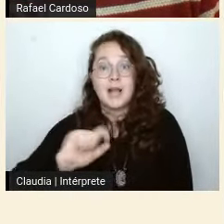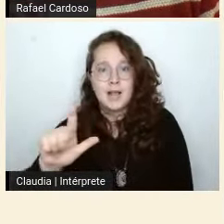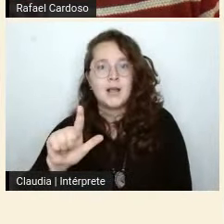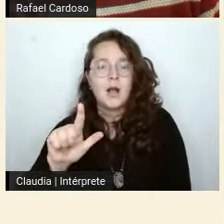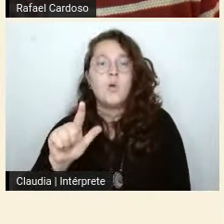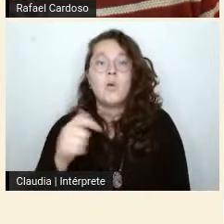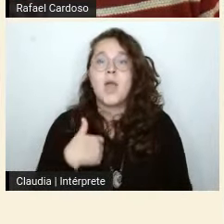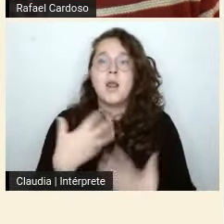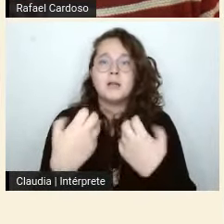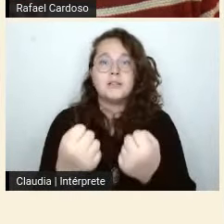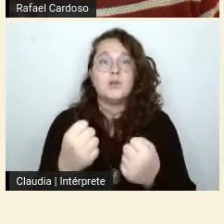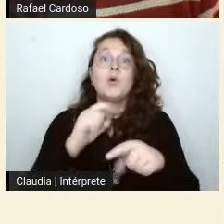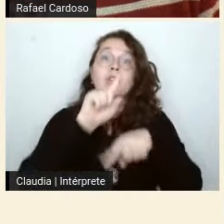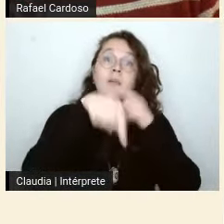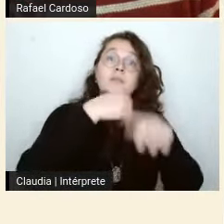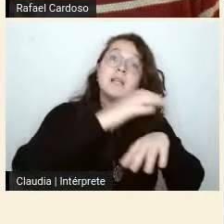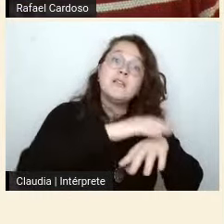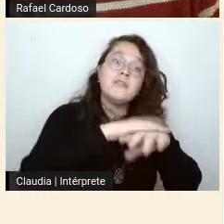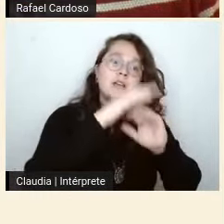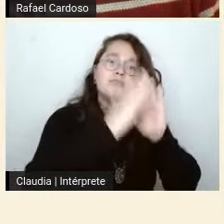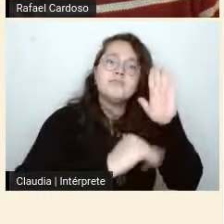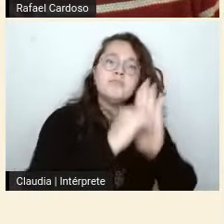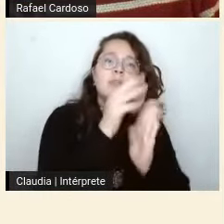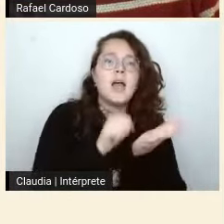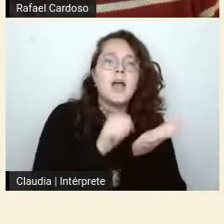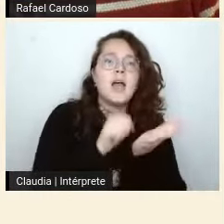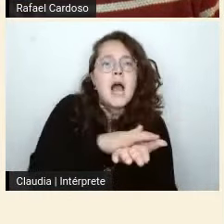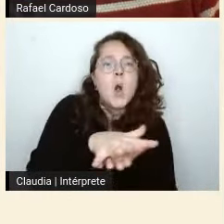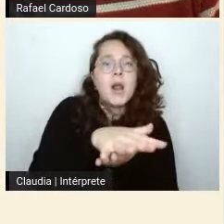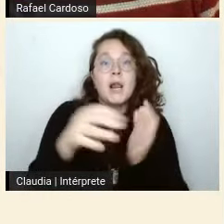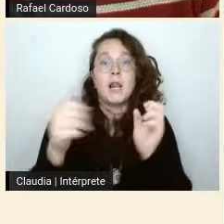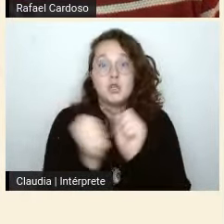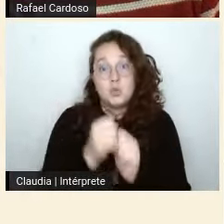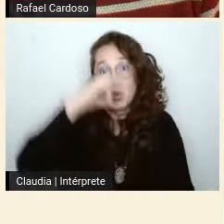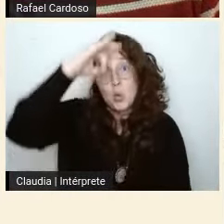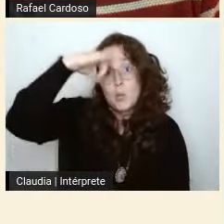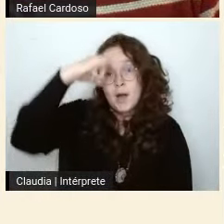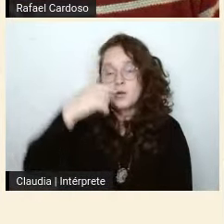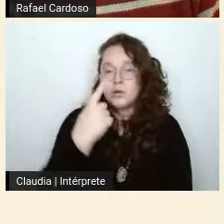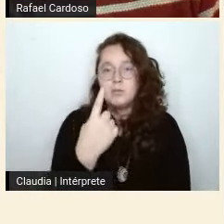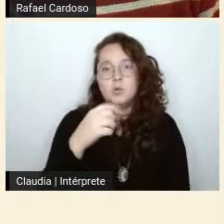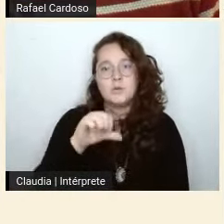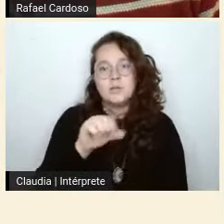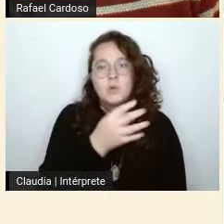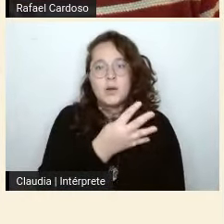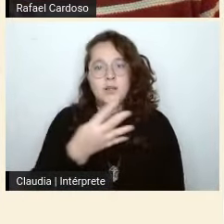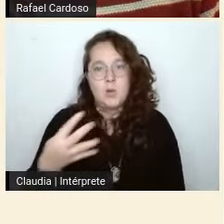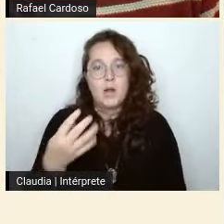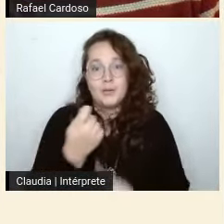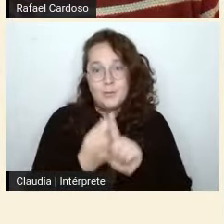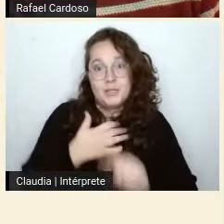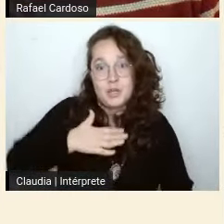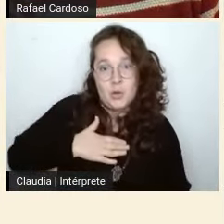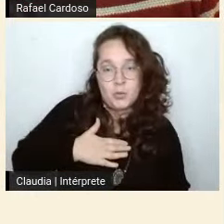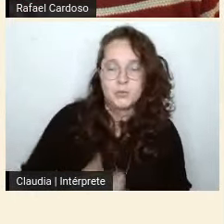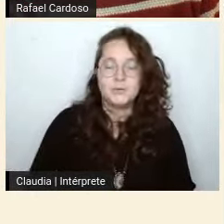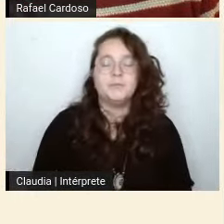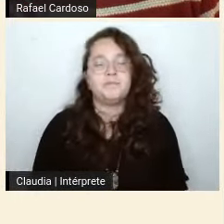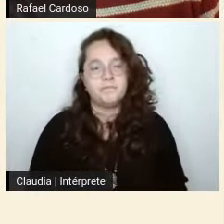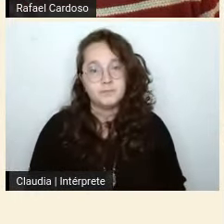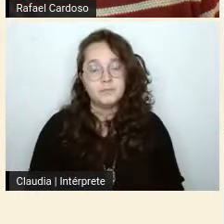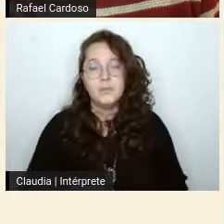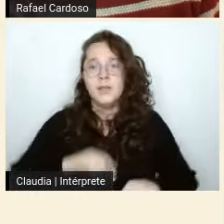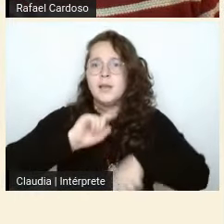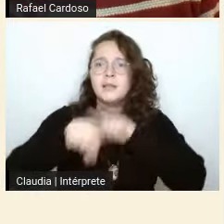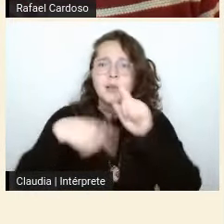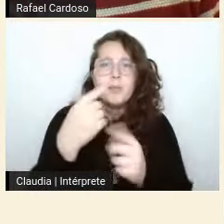em agosto de 1944. Segundo, Navarra argumenta que a movimentação em torno de Gilberto